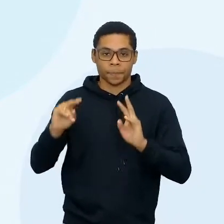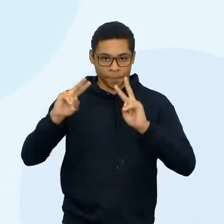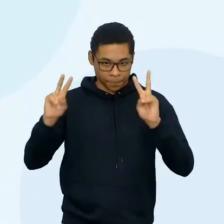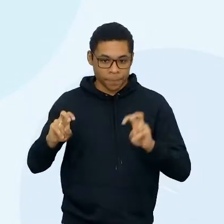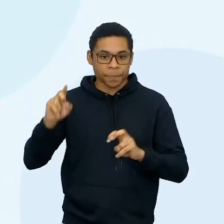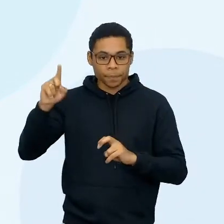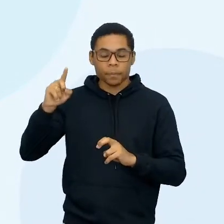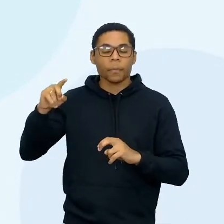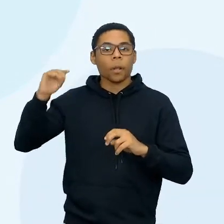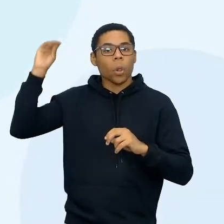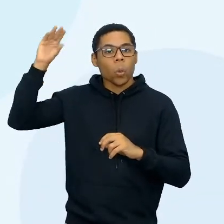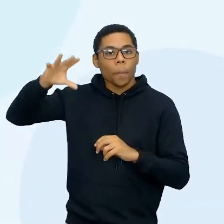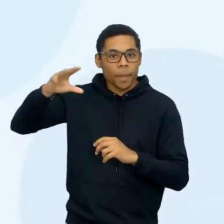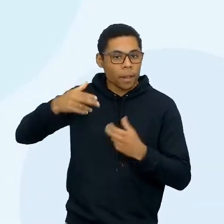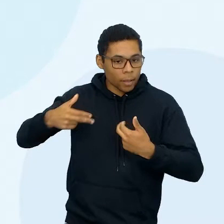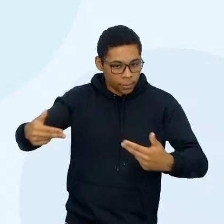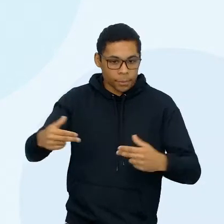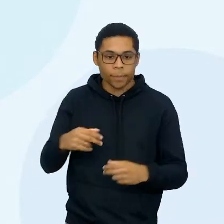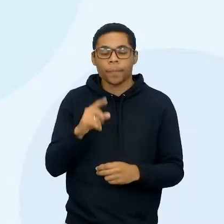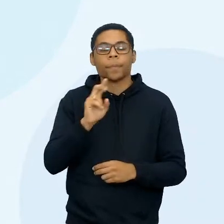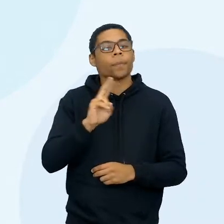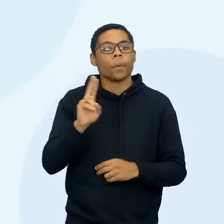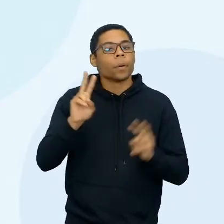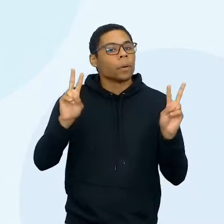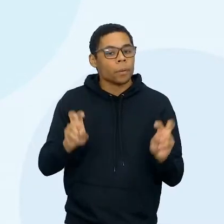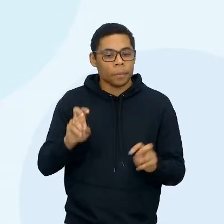capacidade criativa e